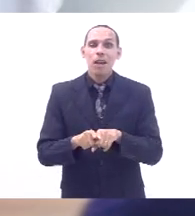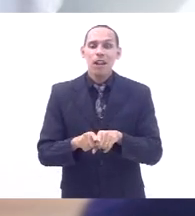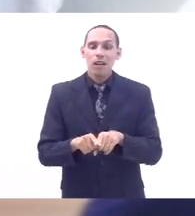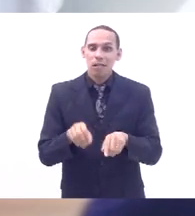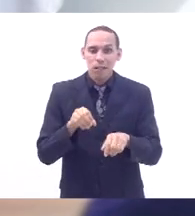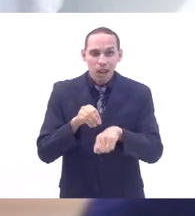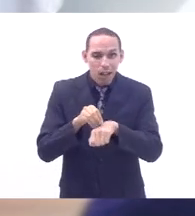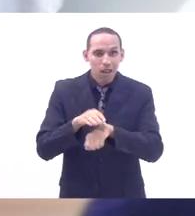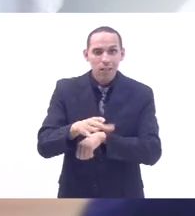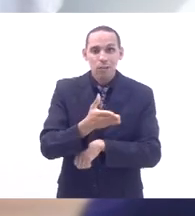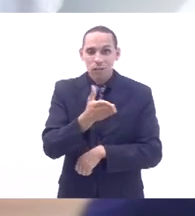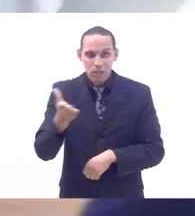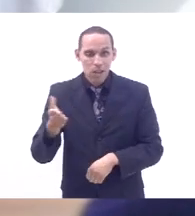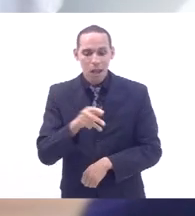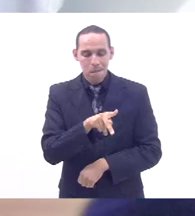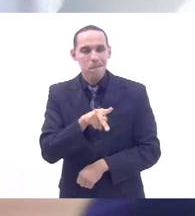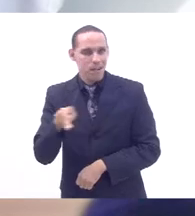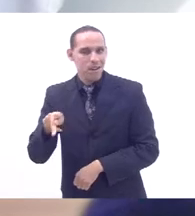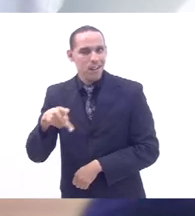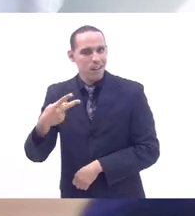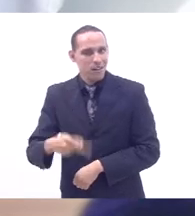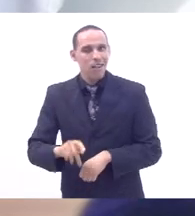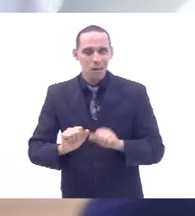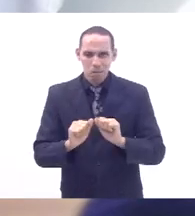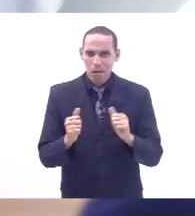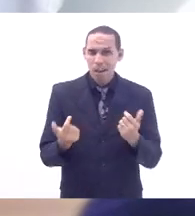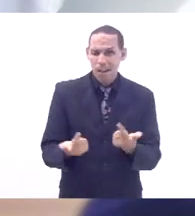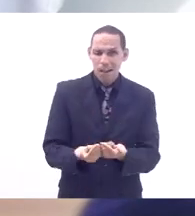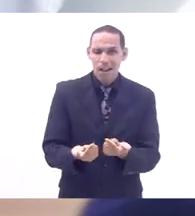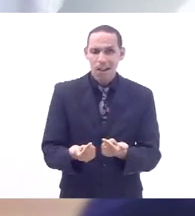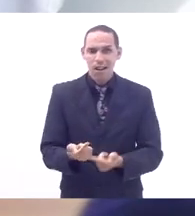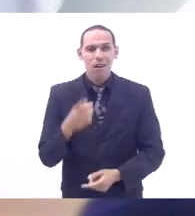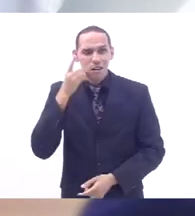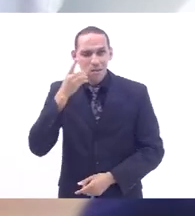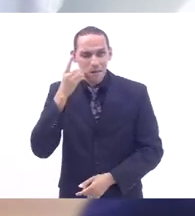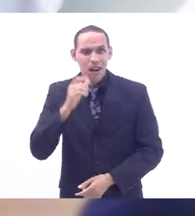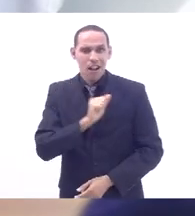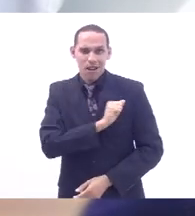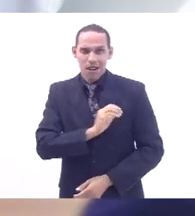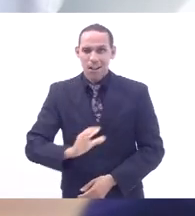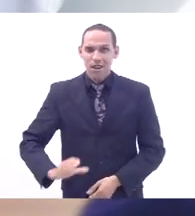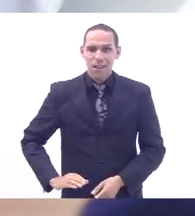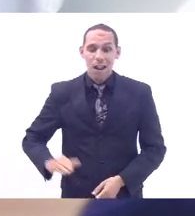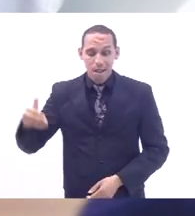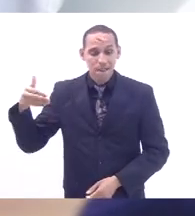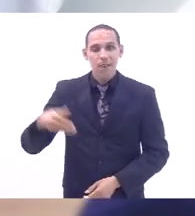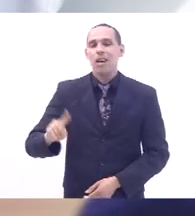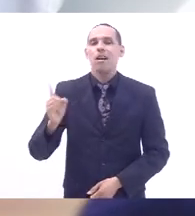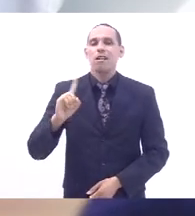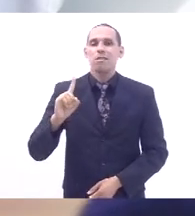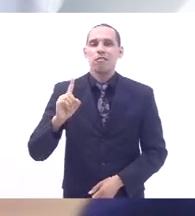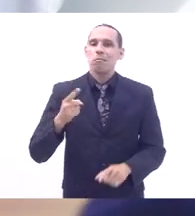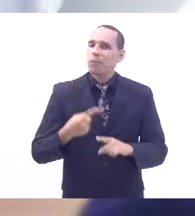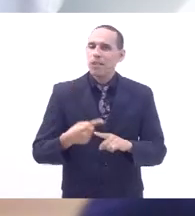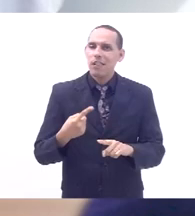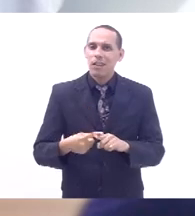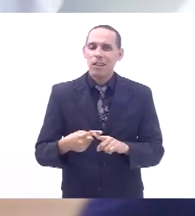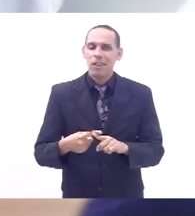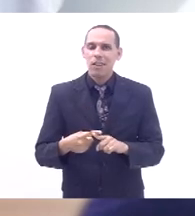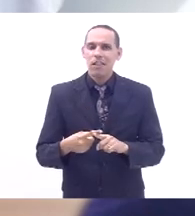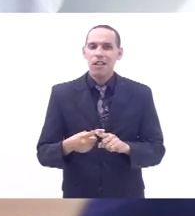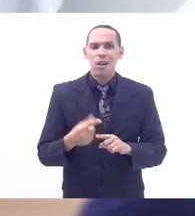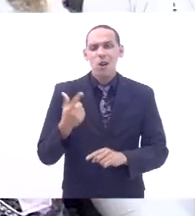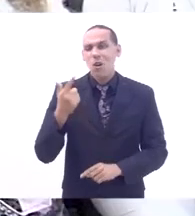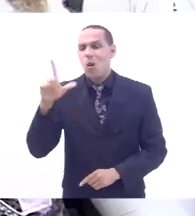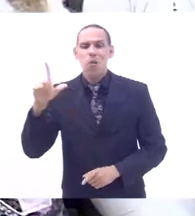o presidente da casa, tá, o presidente deputado estadual André Ciliano, ele não está aqui porque ele tinha uma